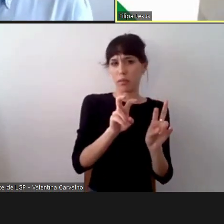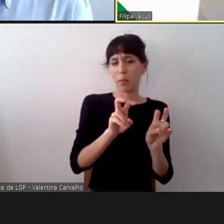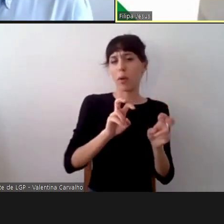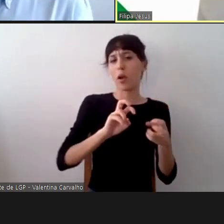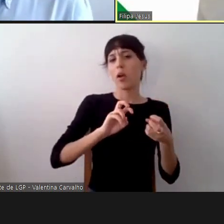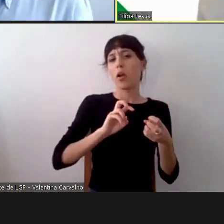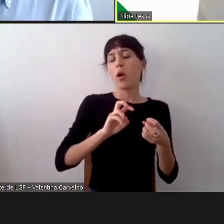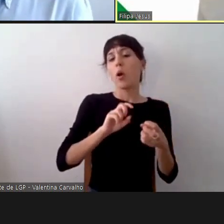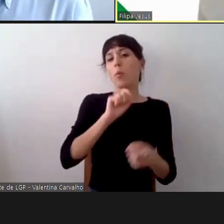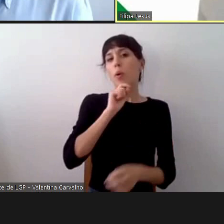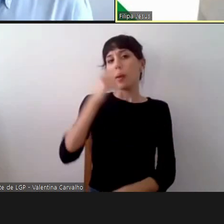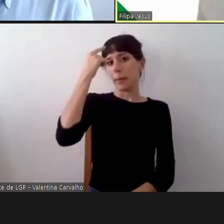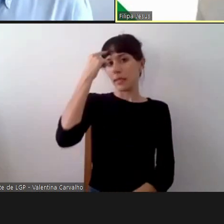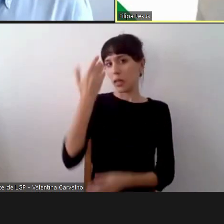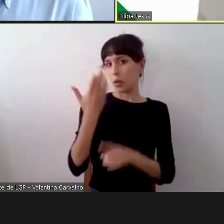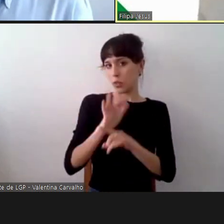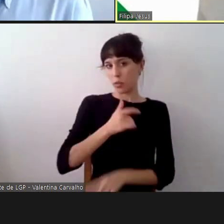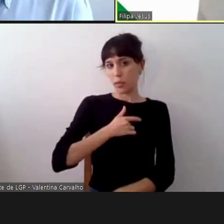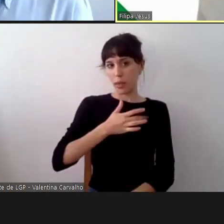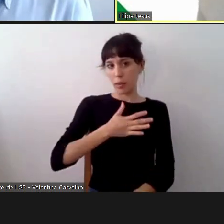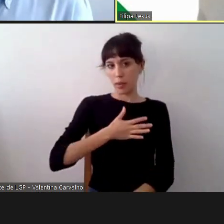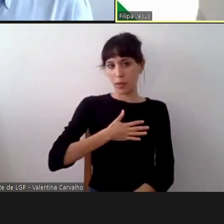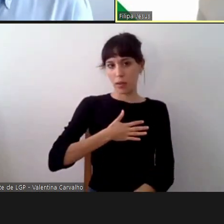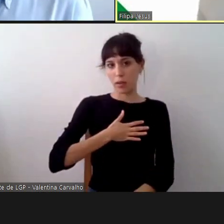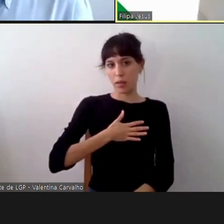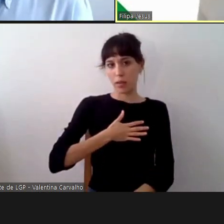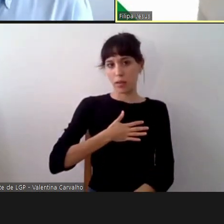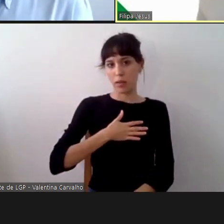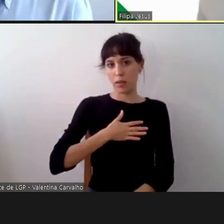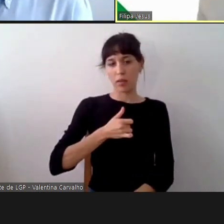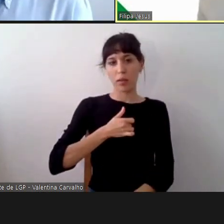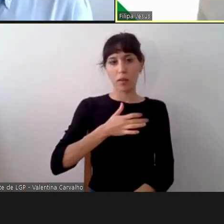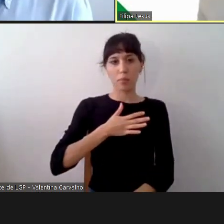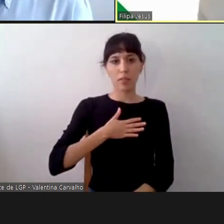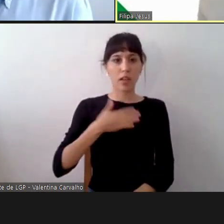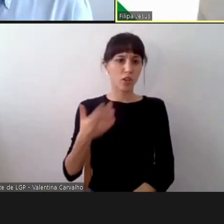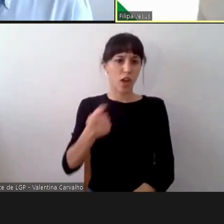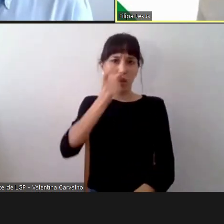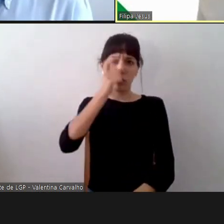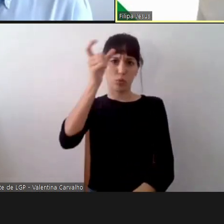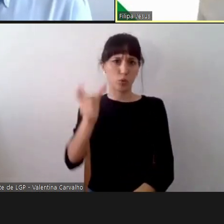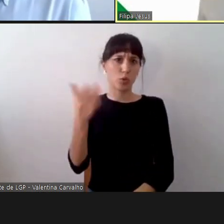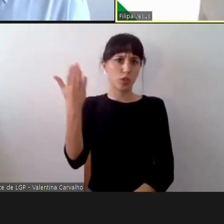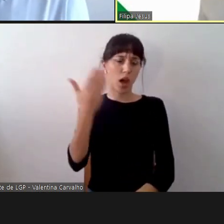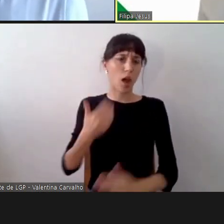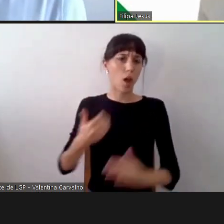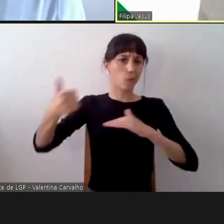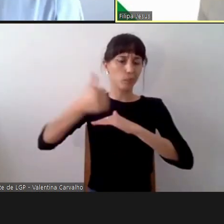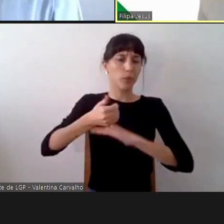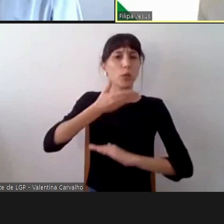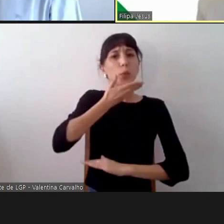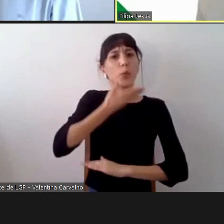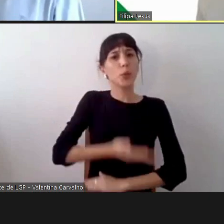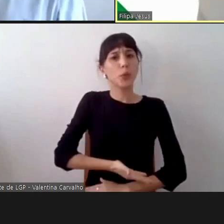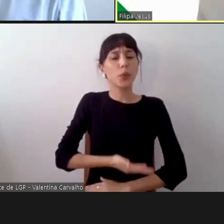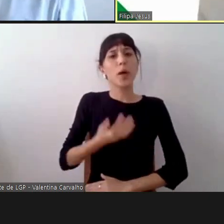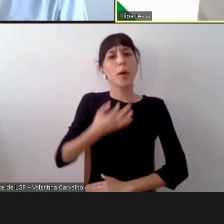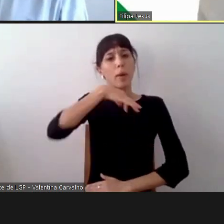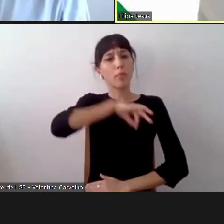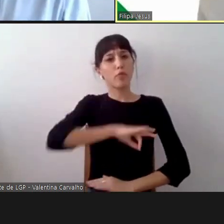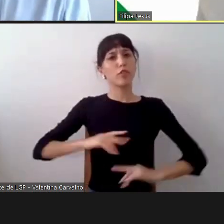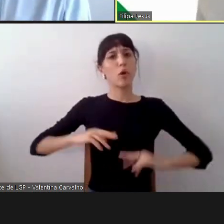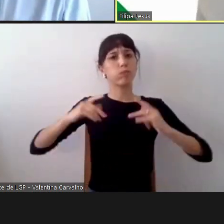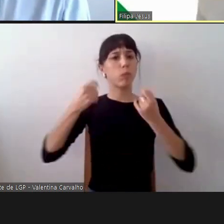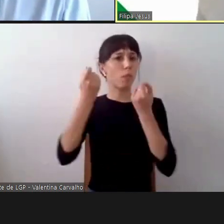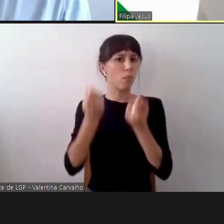por exemplo, nos empresários que temos em Portugal, que muitas vezes há empresários muito pouco qualificados, sem o 12º ano. Para ser dirigente intermédio da